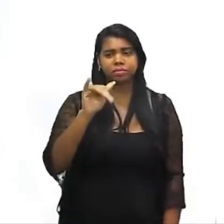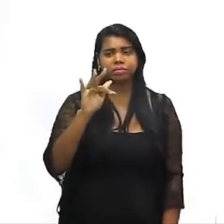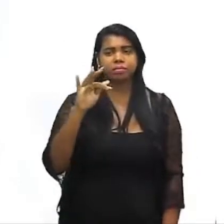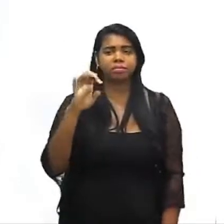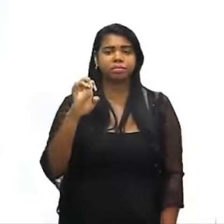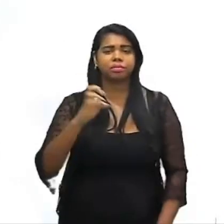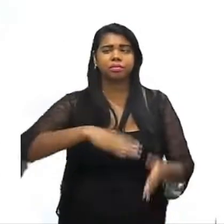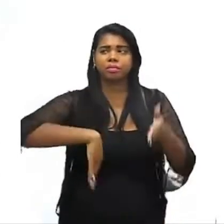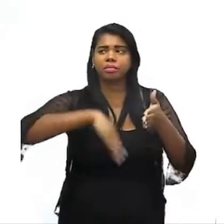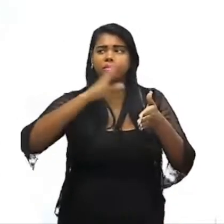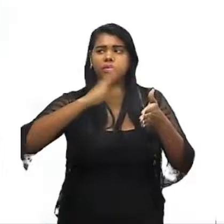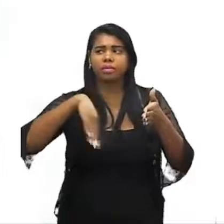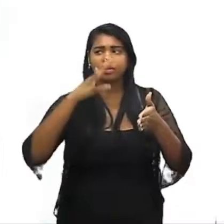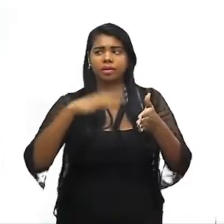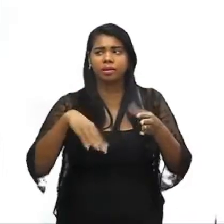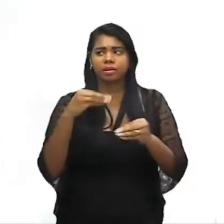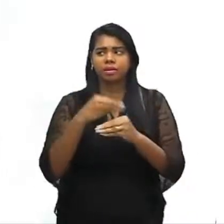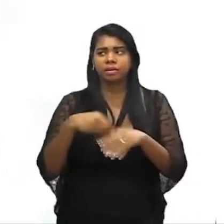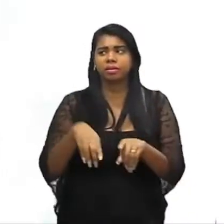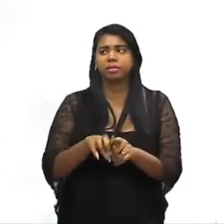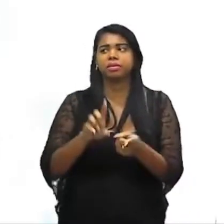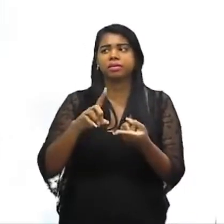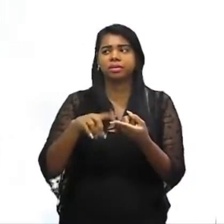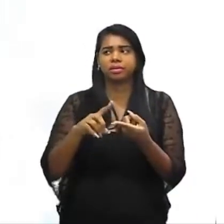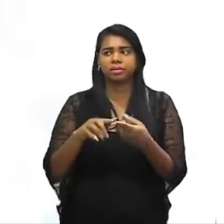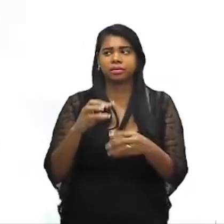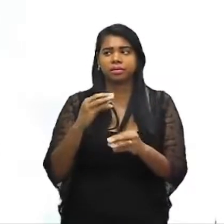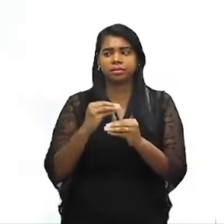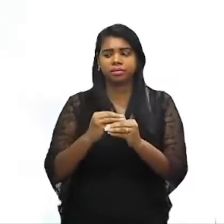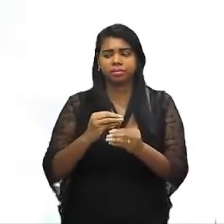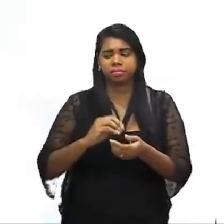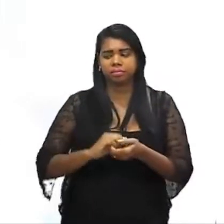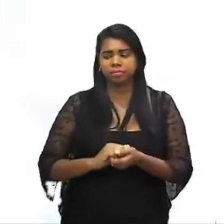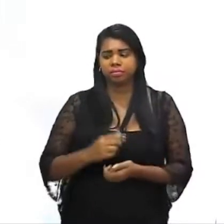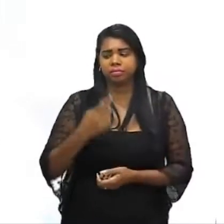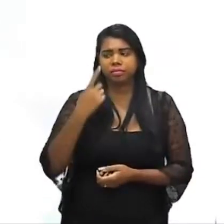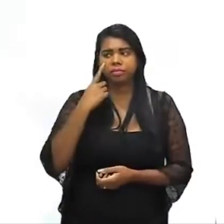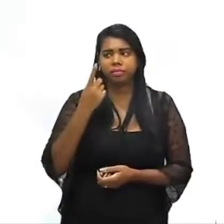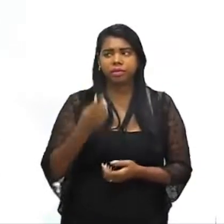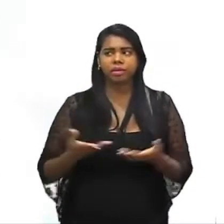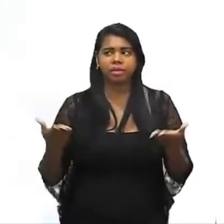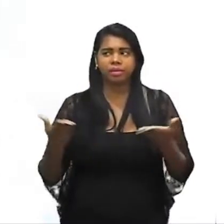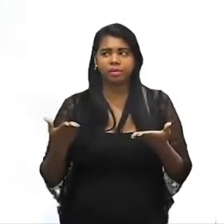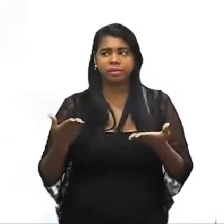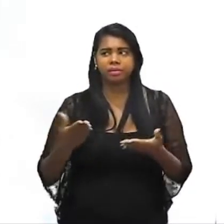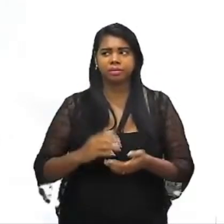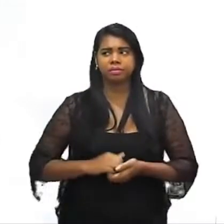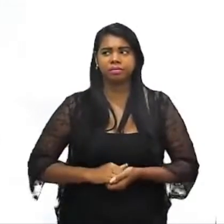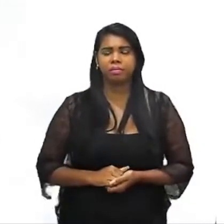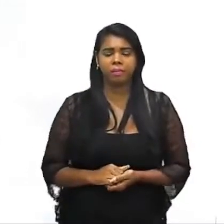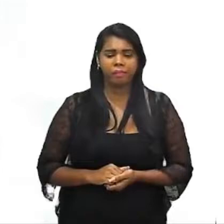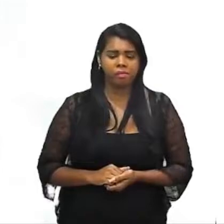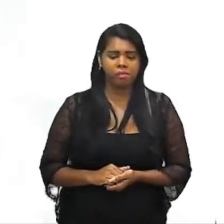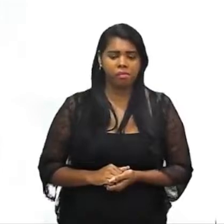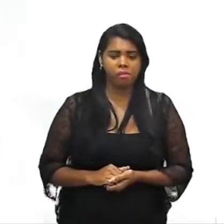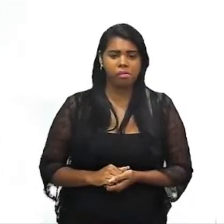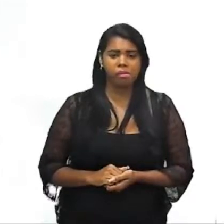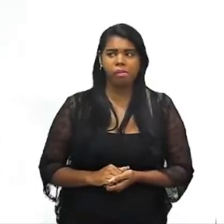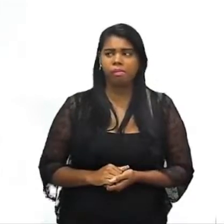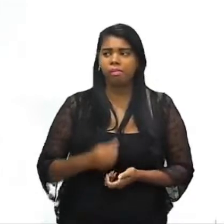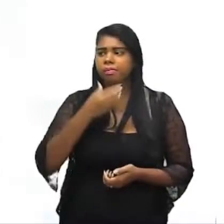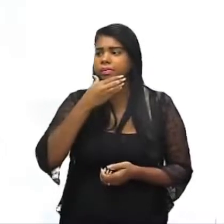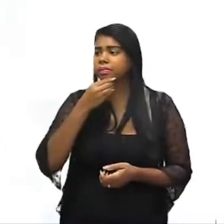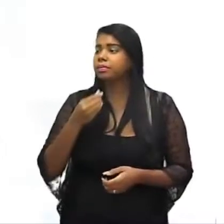ato de pintar. Porque se você lembrar das suas aulas de história, você vai ver, por exemplo, a arte rupestre, né? Aqueles registros que os homens